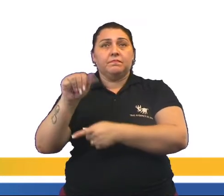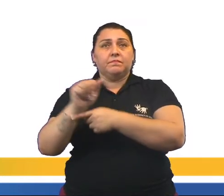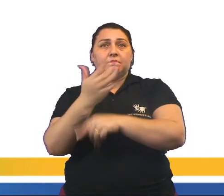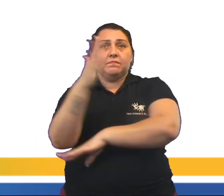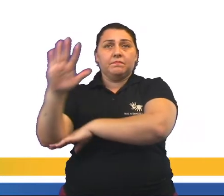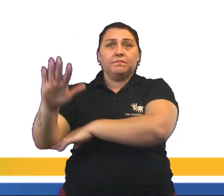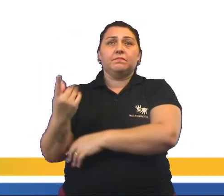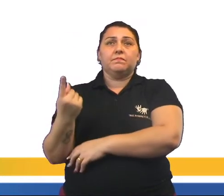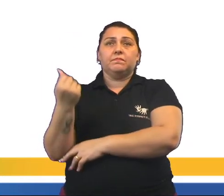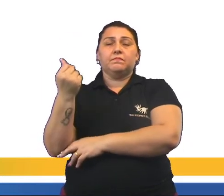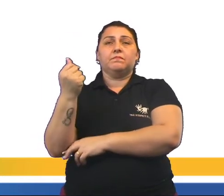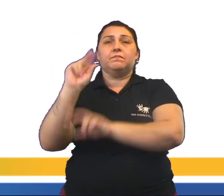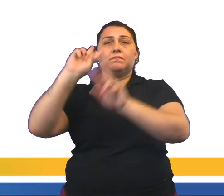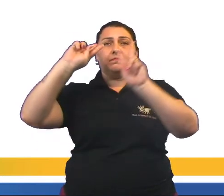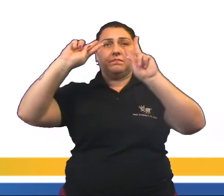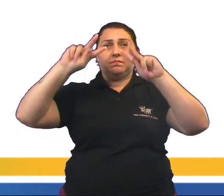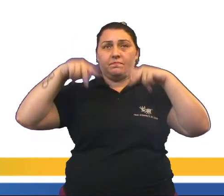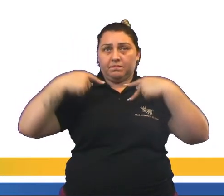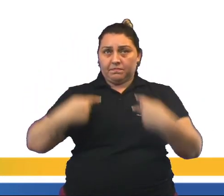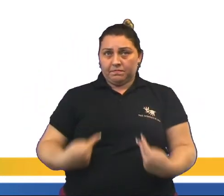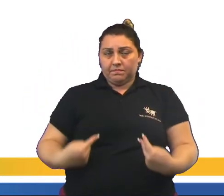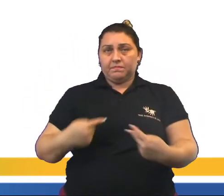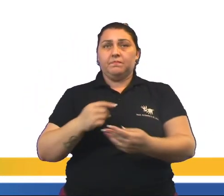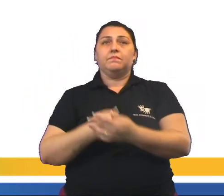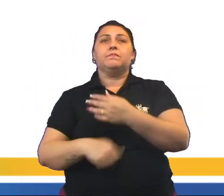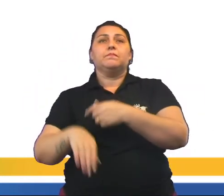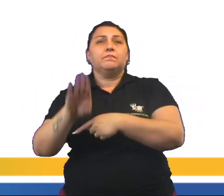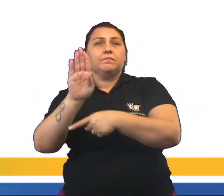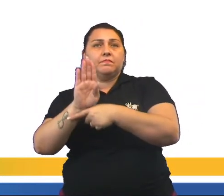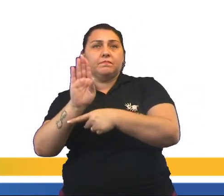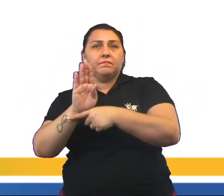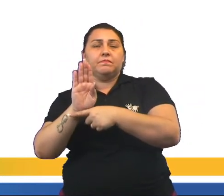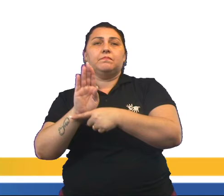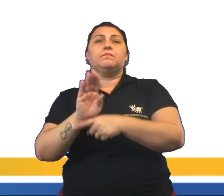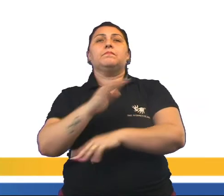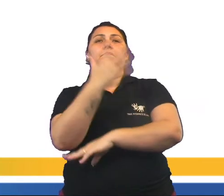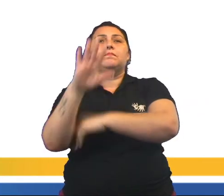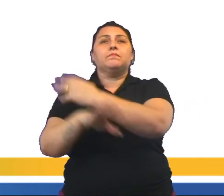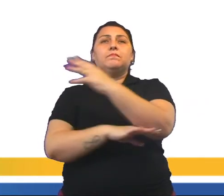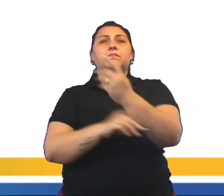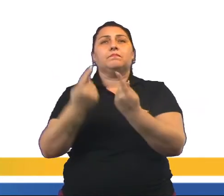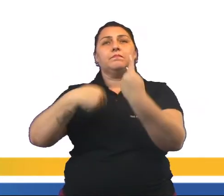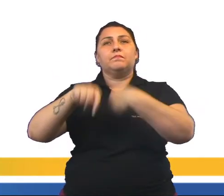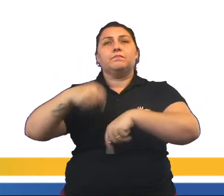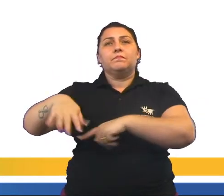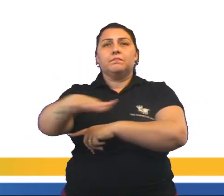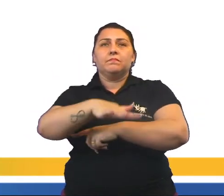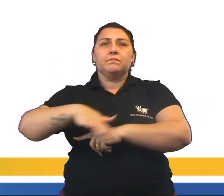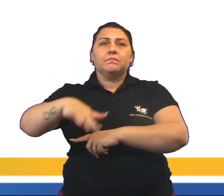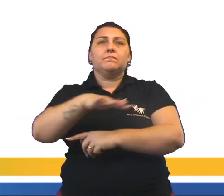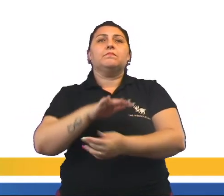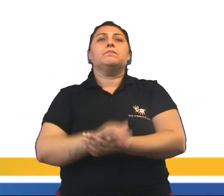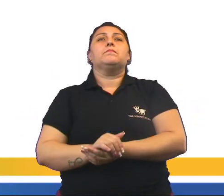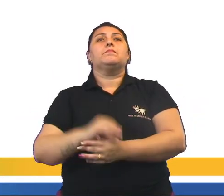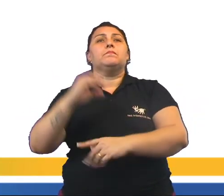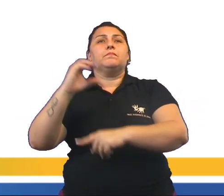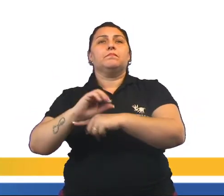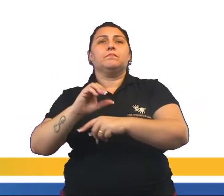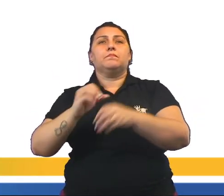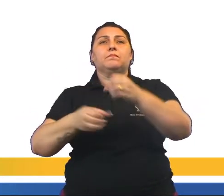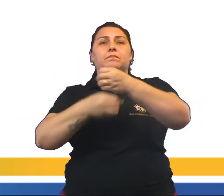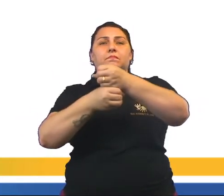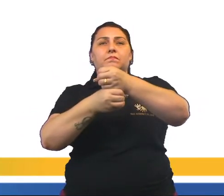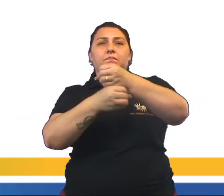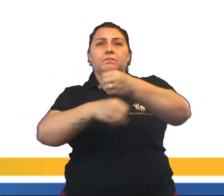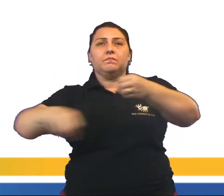lá, letra A, florestal, aliás, financeiro e humano. B, ambiental, econômico e social.